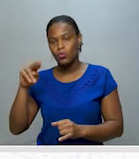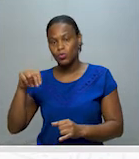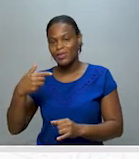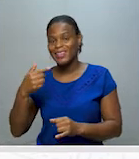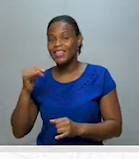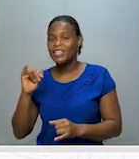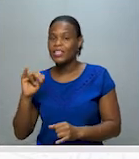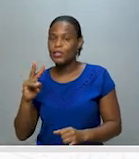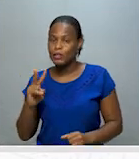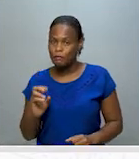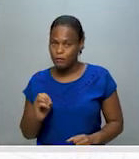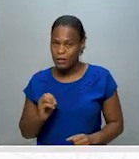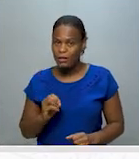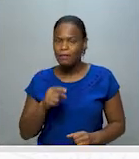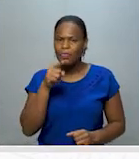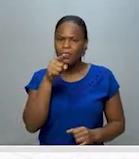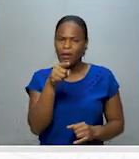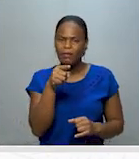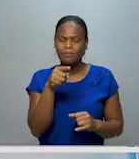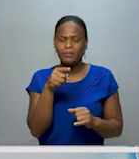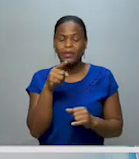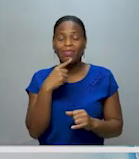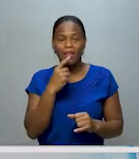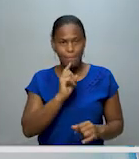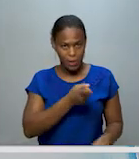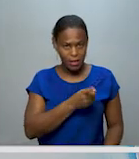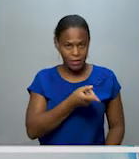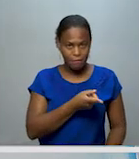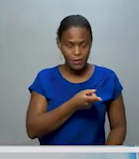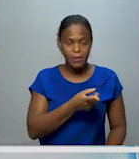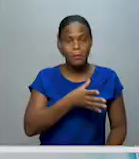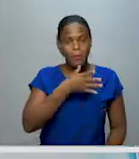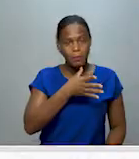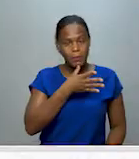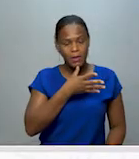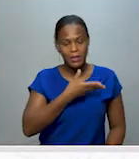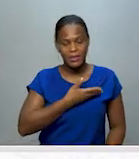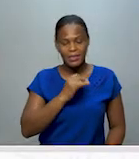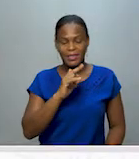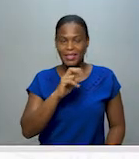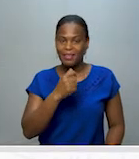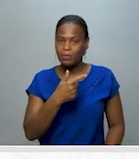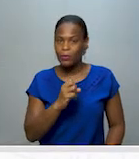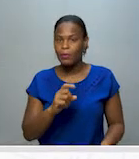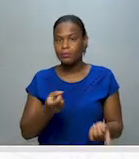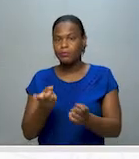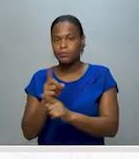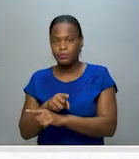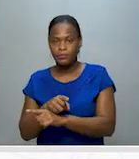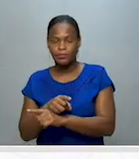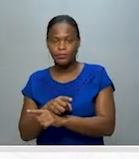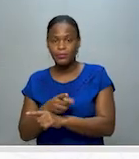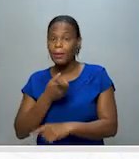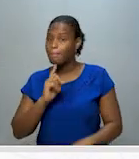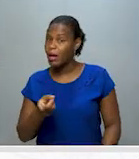conjuntivo. Ou seja, aqui você tem o imperativo no discurso direto, já para o discurso indireto, em